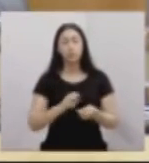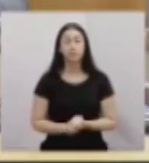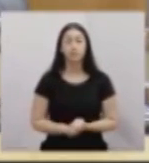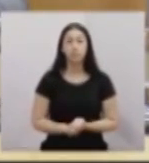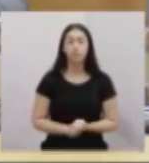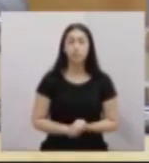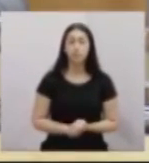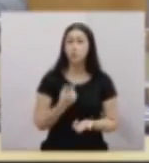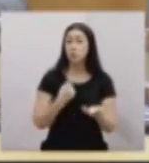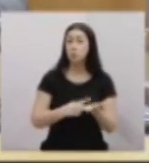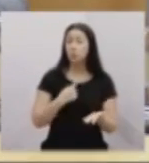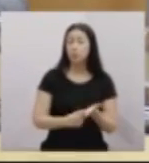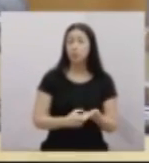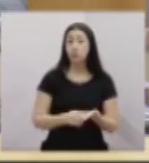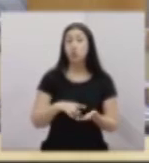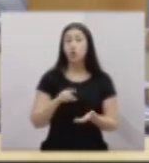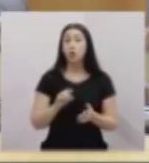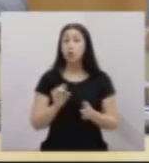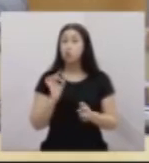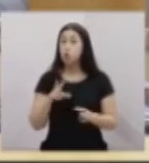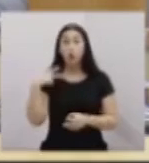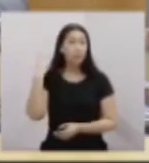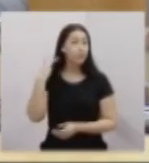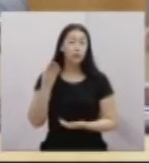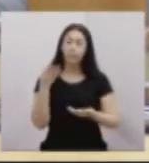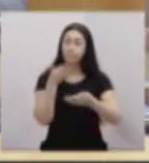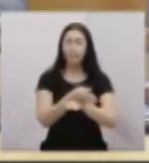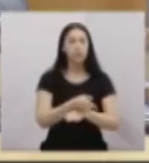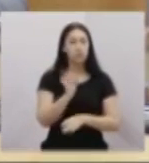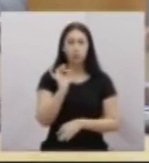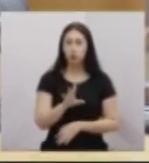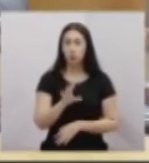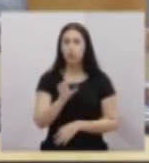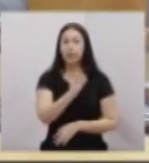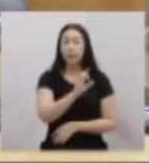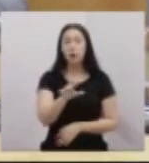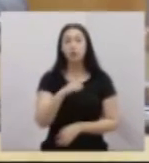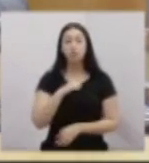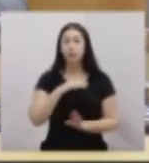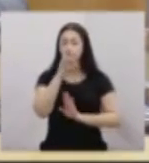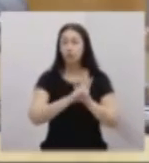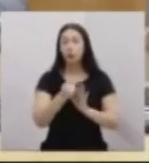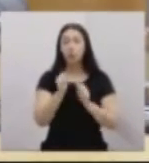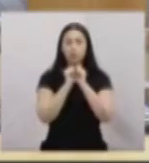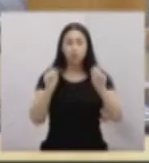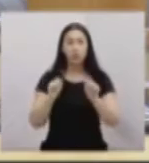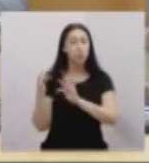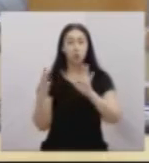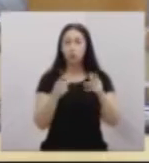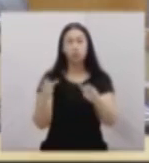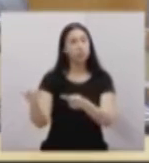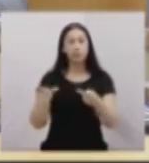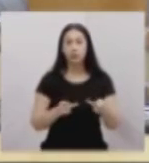este destinado à participação apenas dos vereadores e de um assessor de cada gabinete. Todos estão convidados a